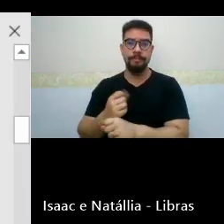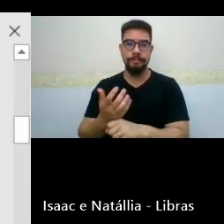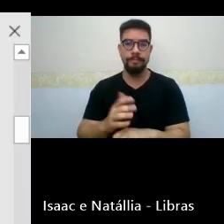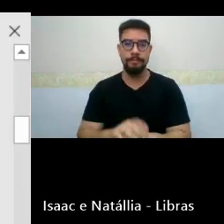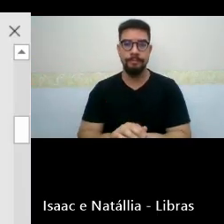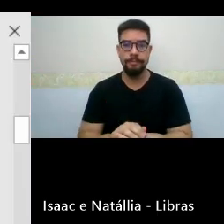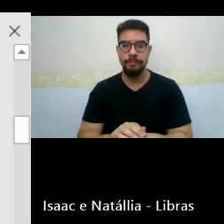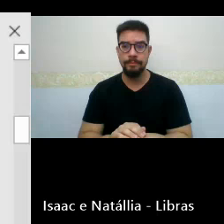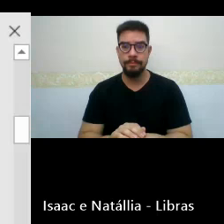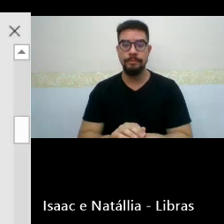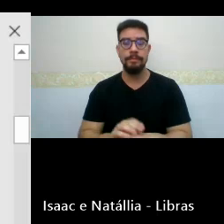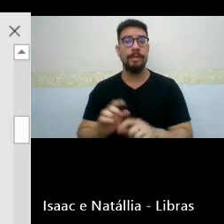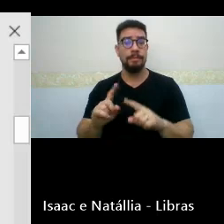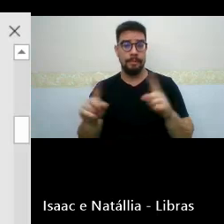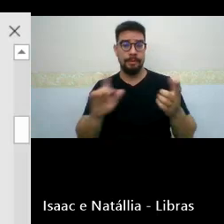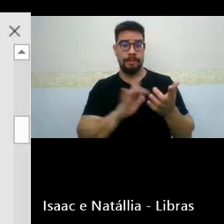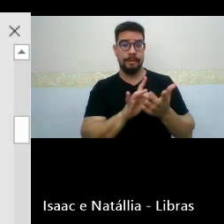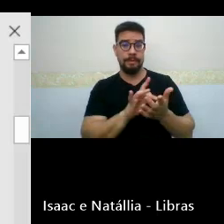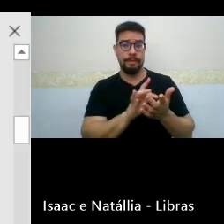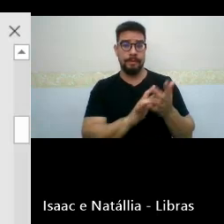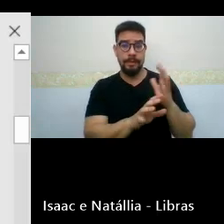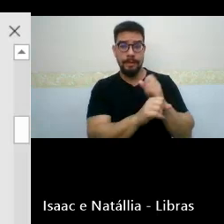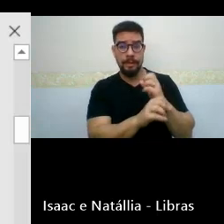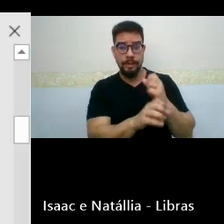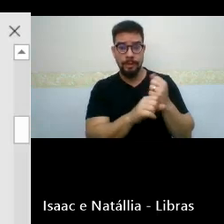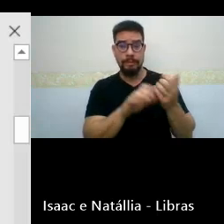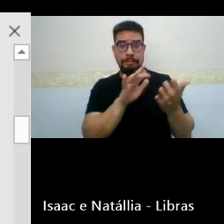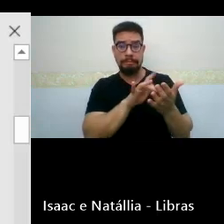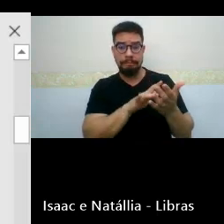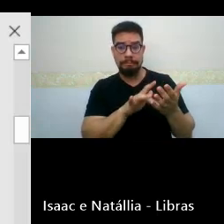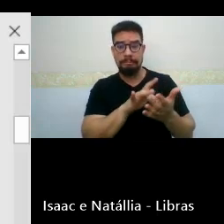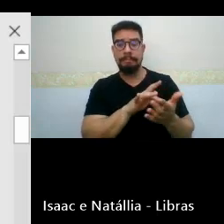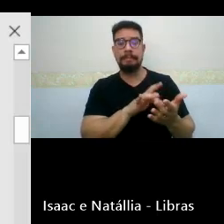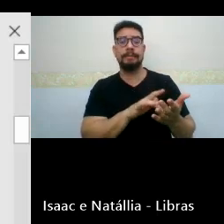Mas a calculadora aqui de teclinha, né,